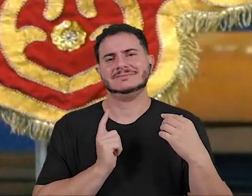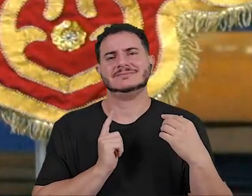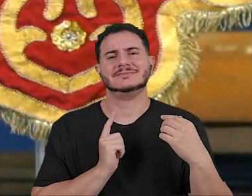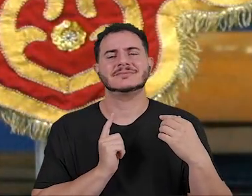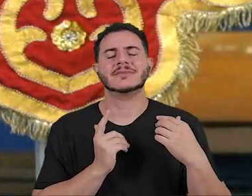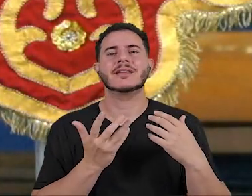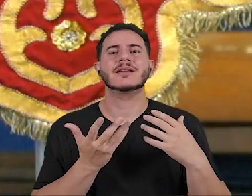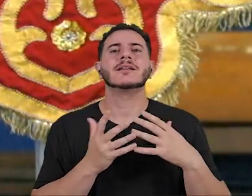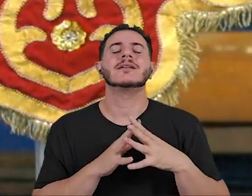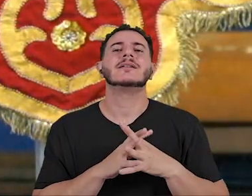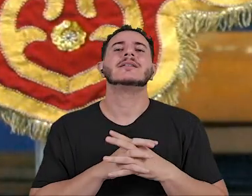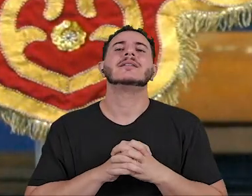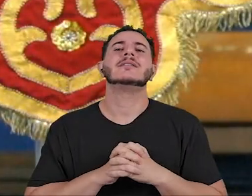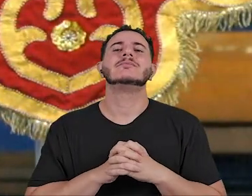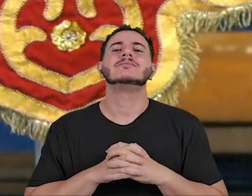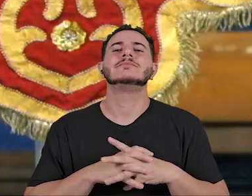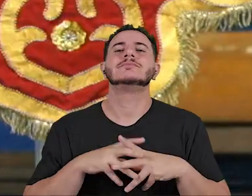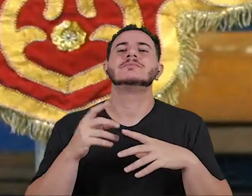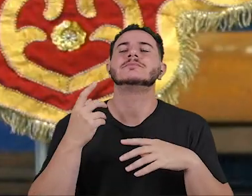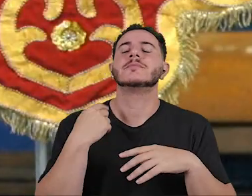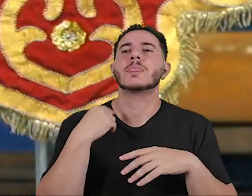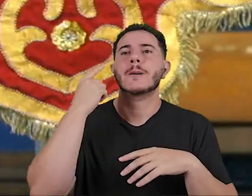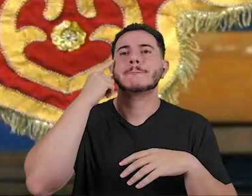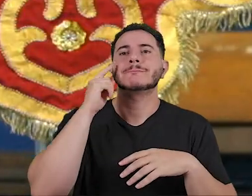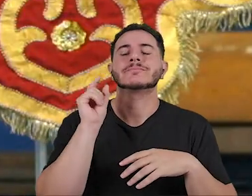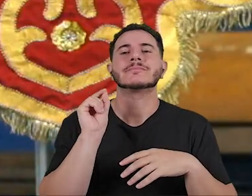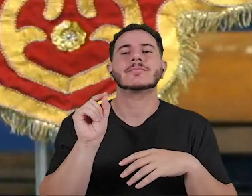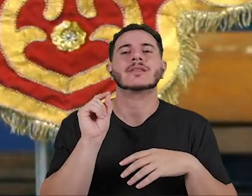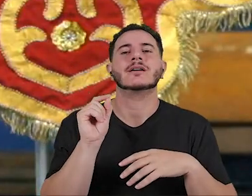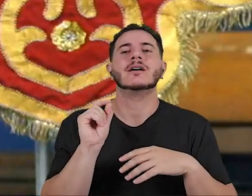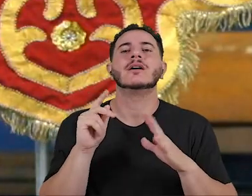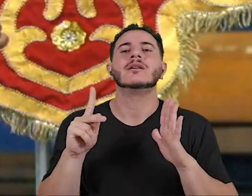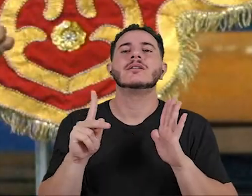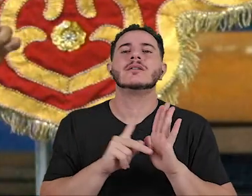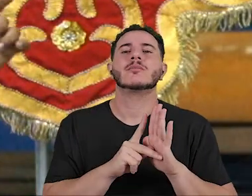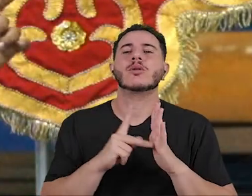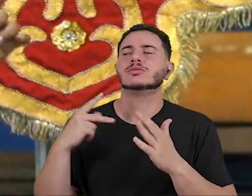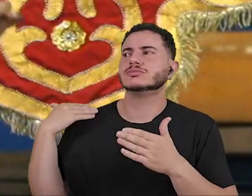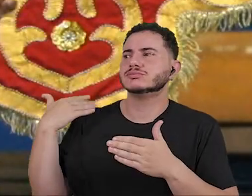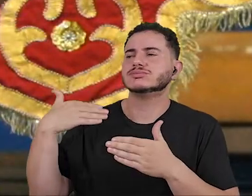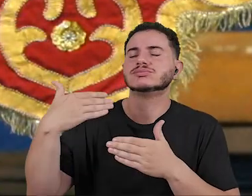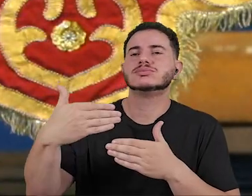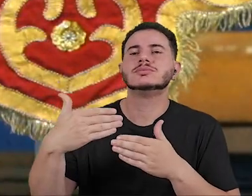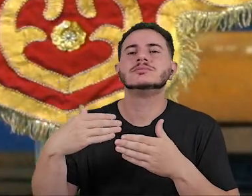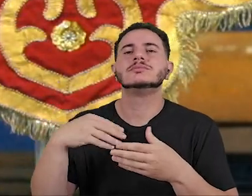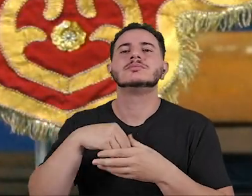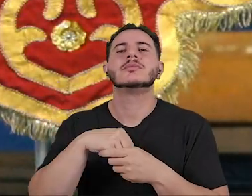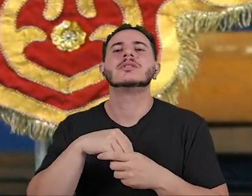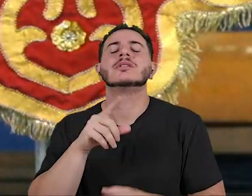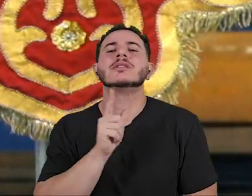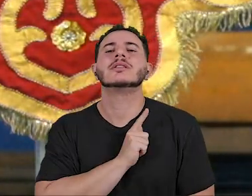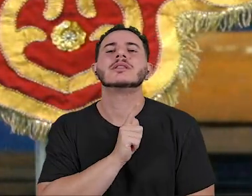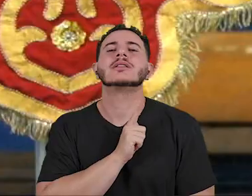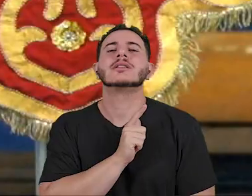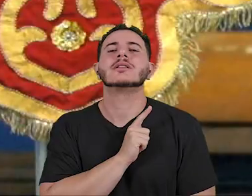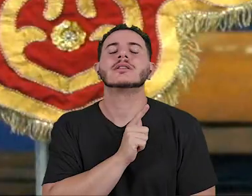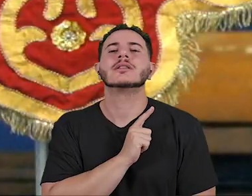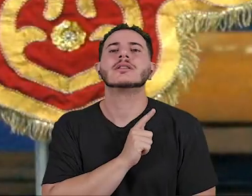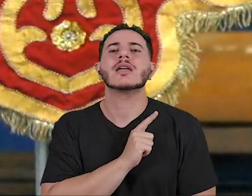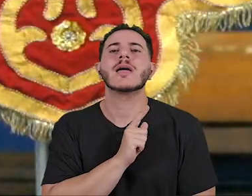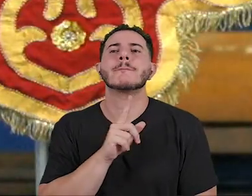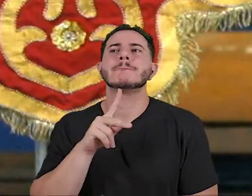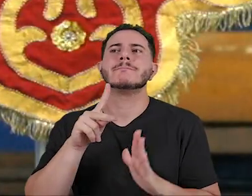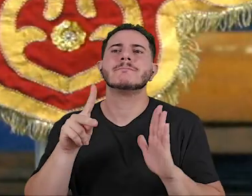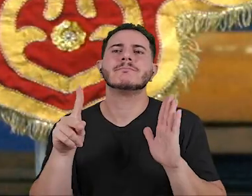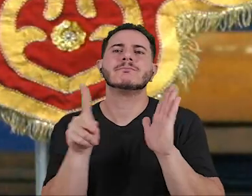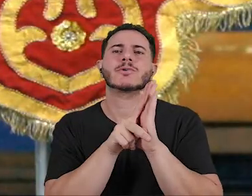né, negreiro aqui para o Brasil, que até essa própria relação com datas, ela é muito,